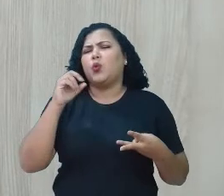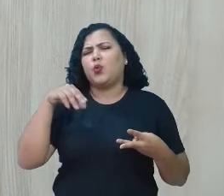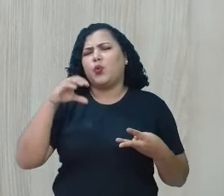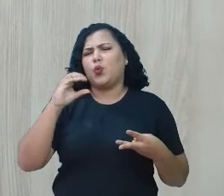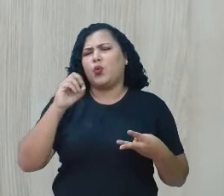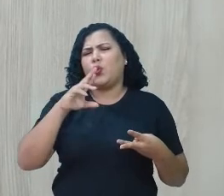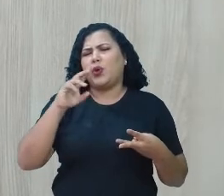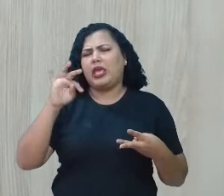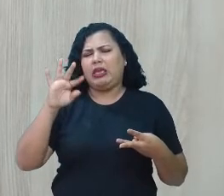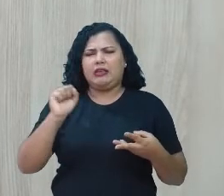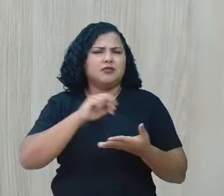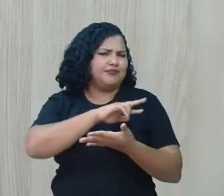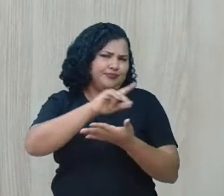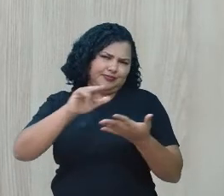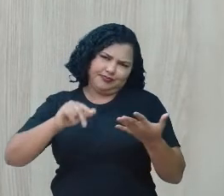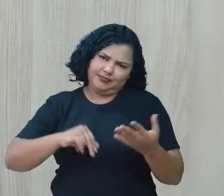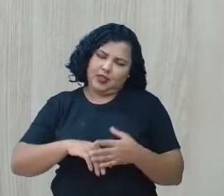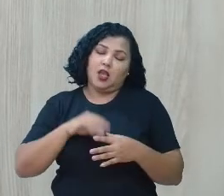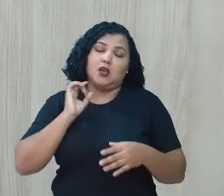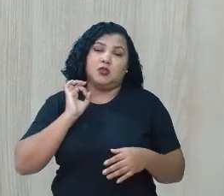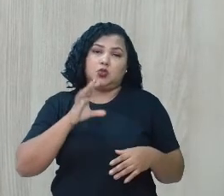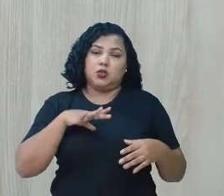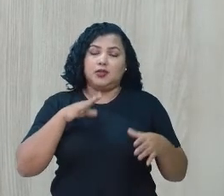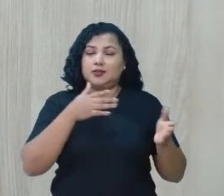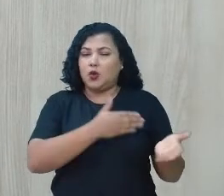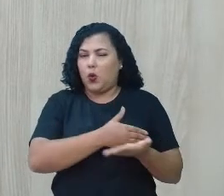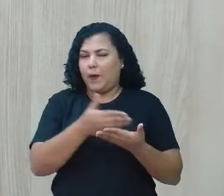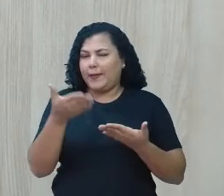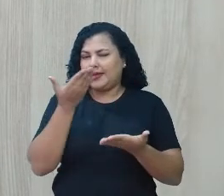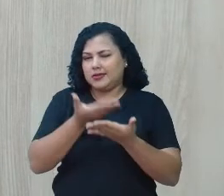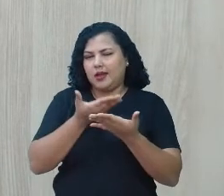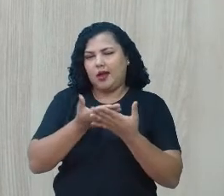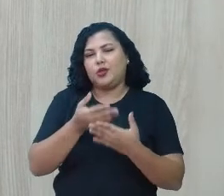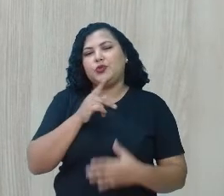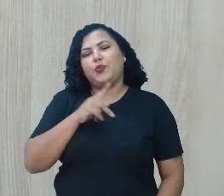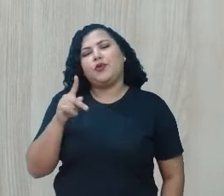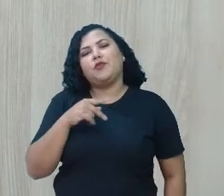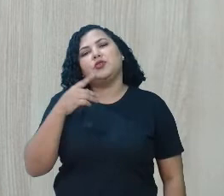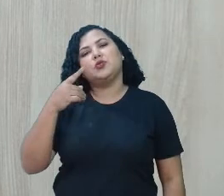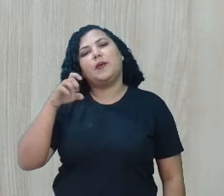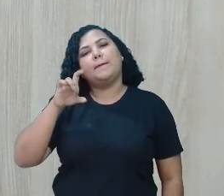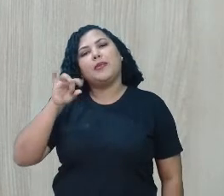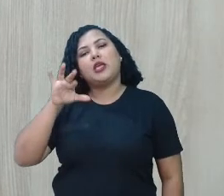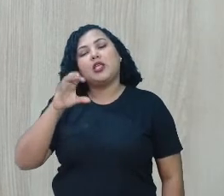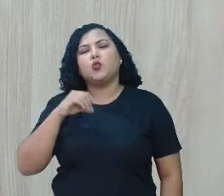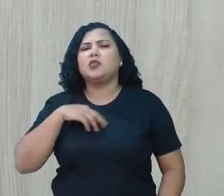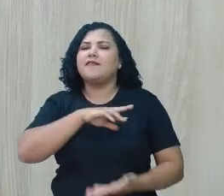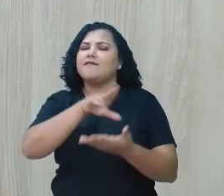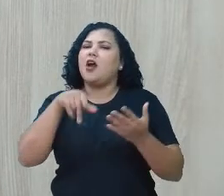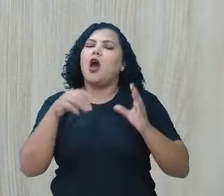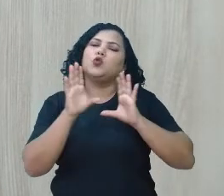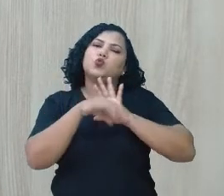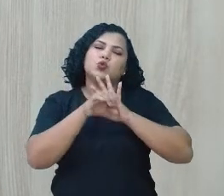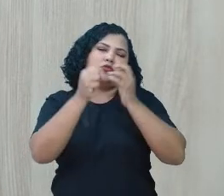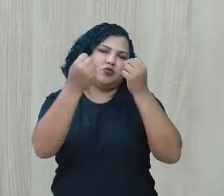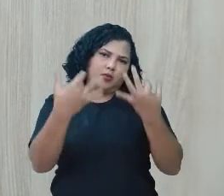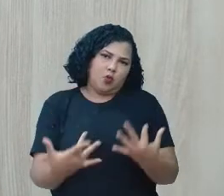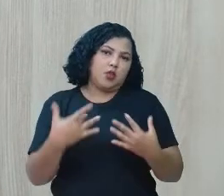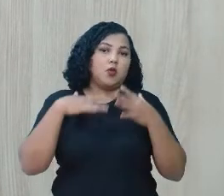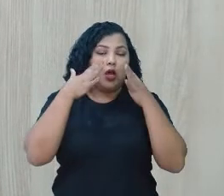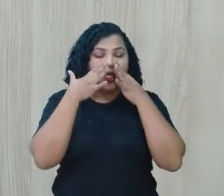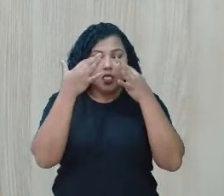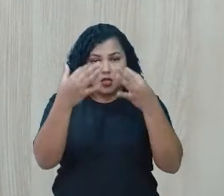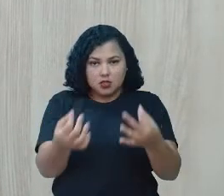adjacentes, suplementares. Então, veja só nessa parte inicial da aula do professor Pedro o quanto de conceito ele já trouxe, né? Então, vai ficando